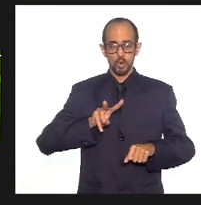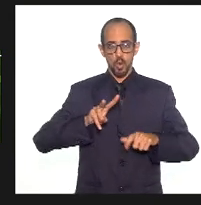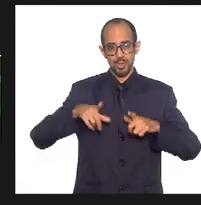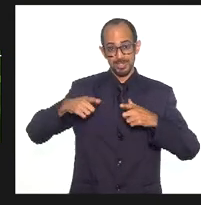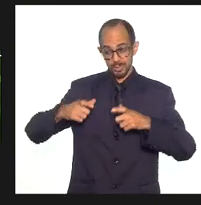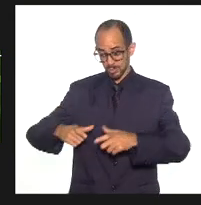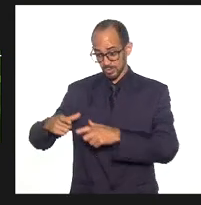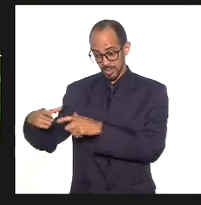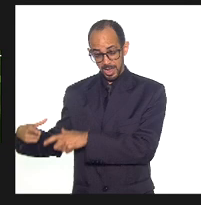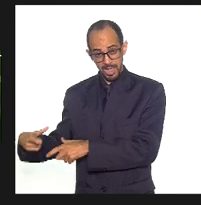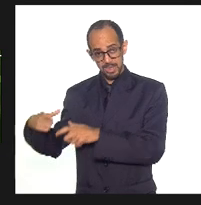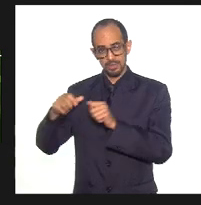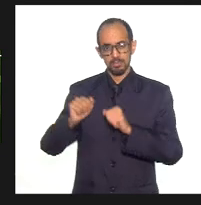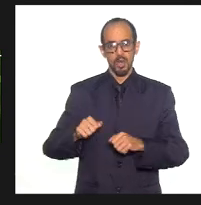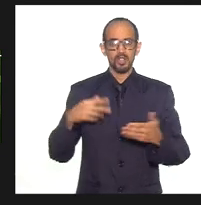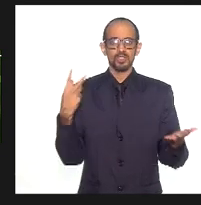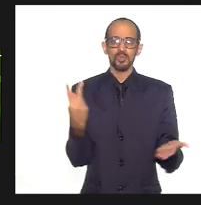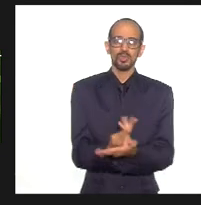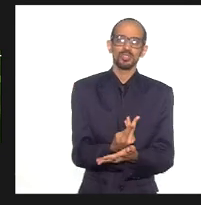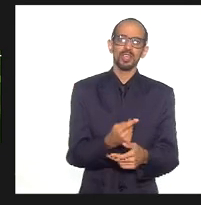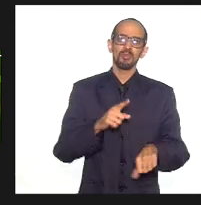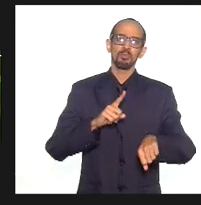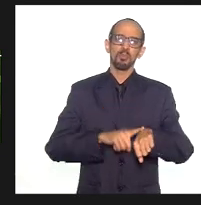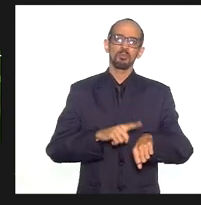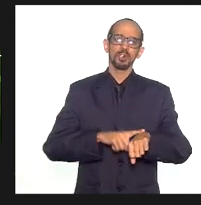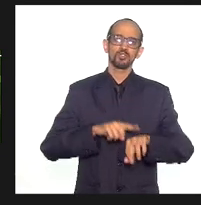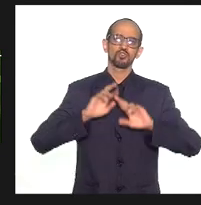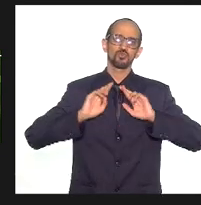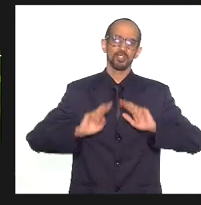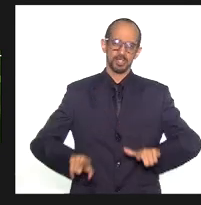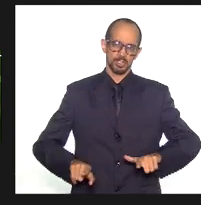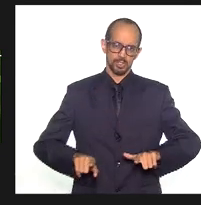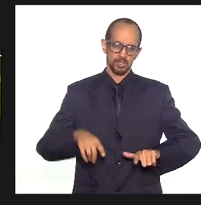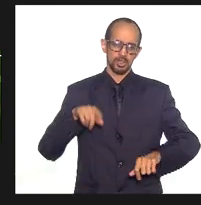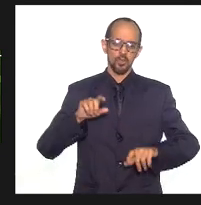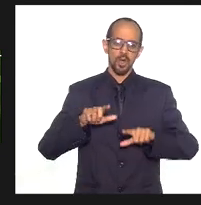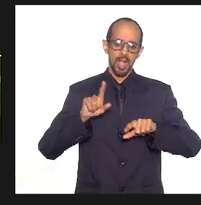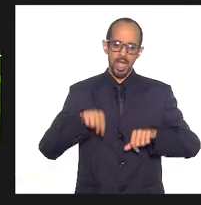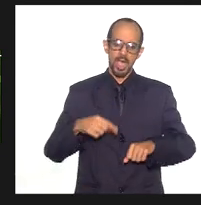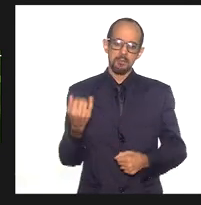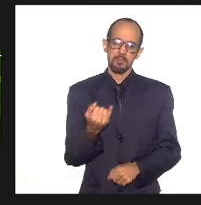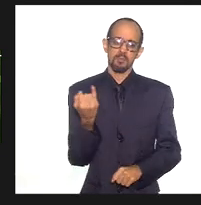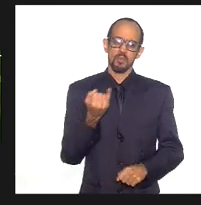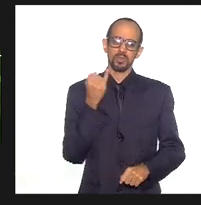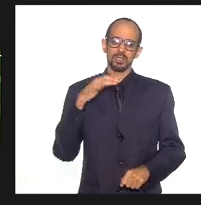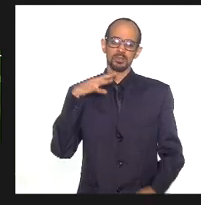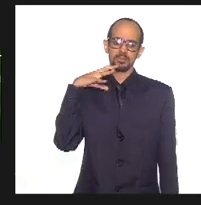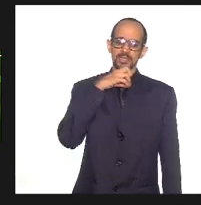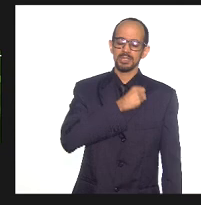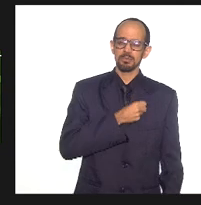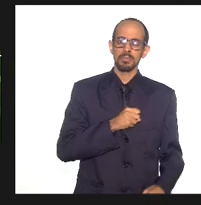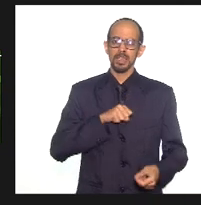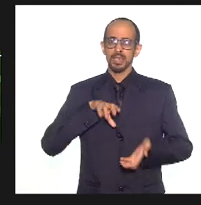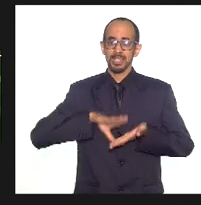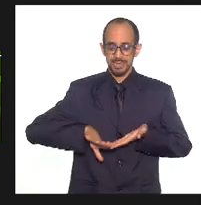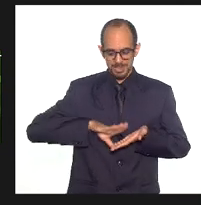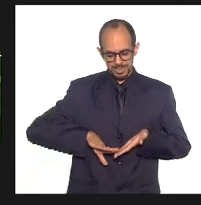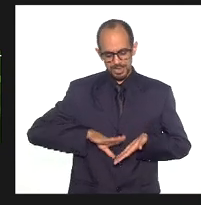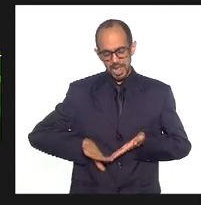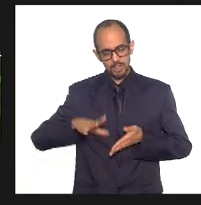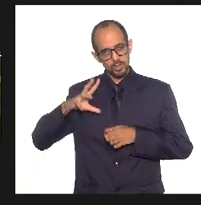pode ocorrer em momentos distintos. Então, vale notar que esses gastos exploratórios eles são